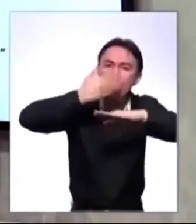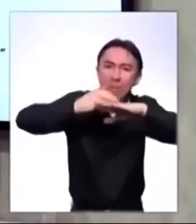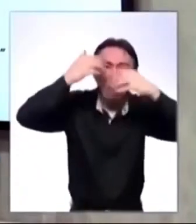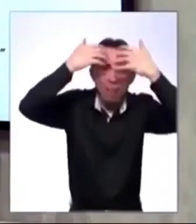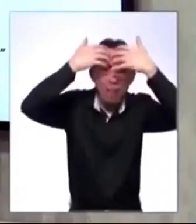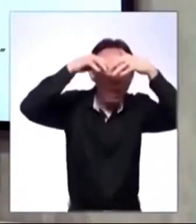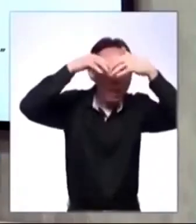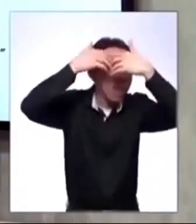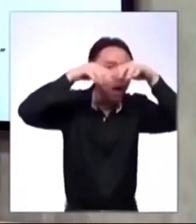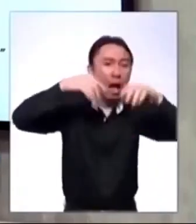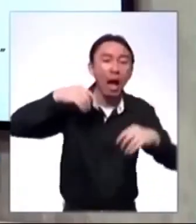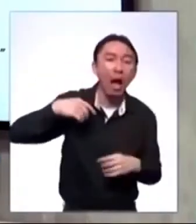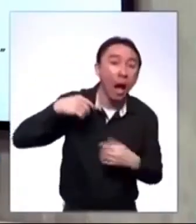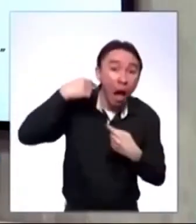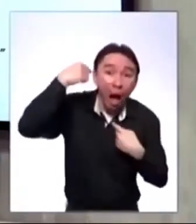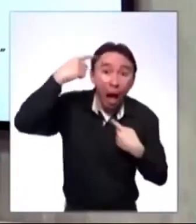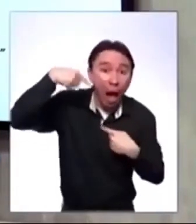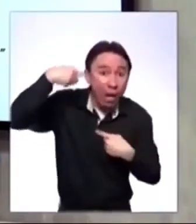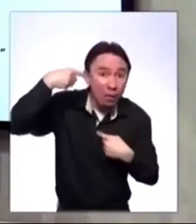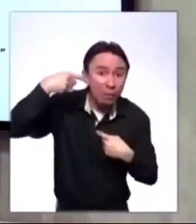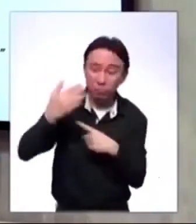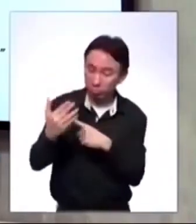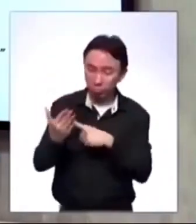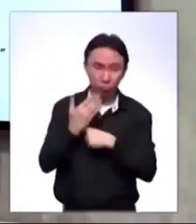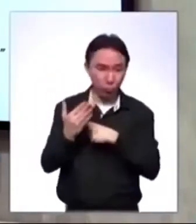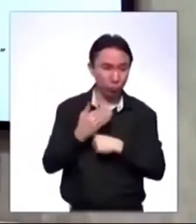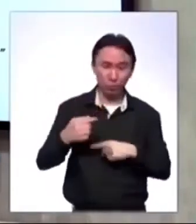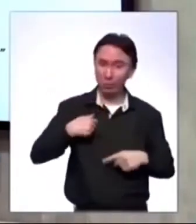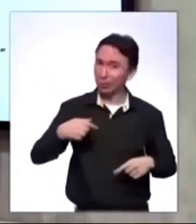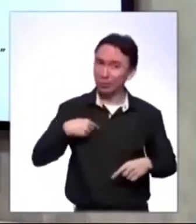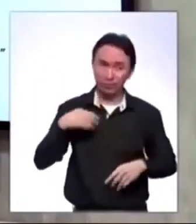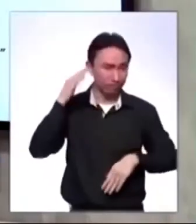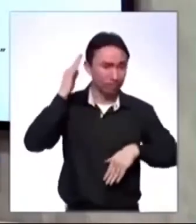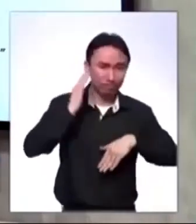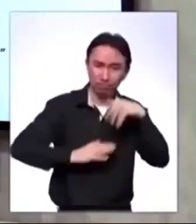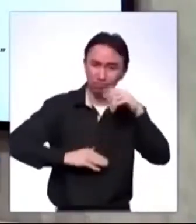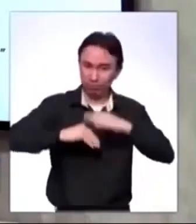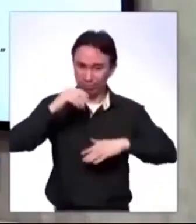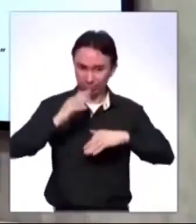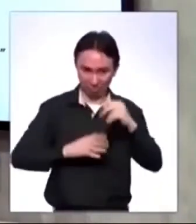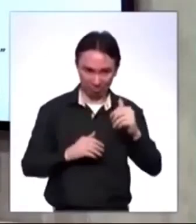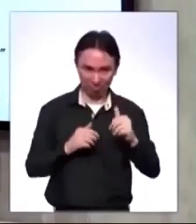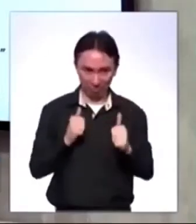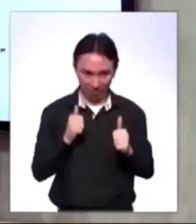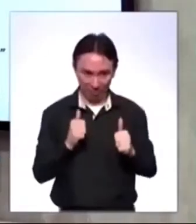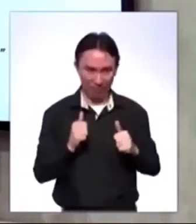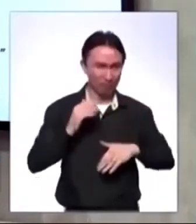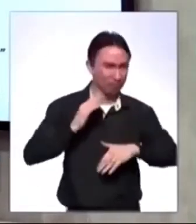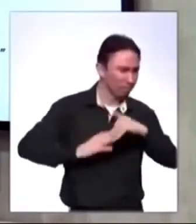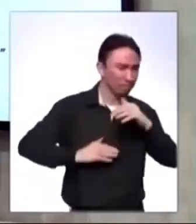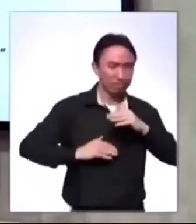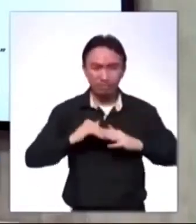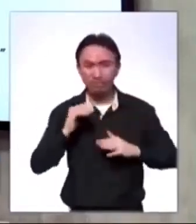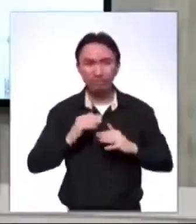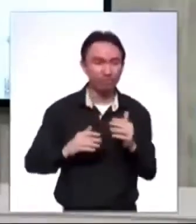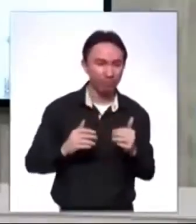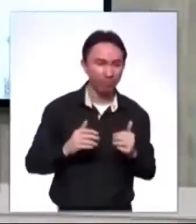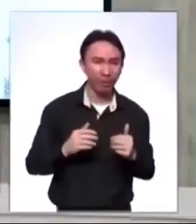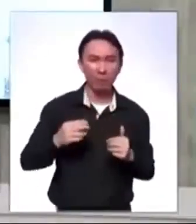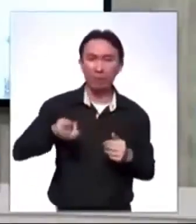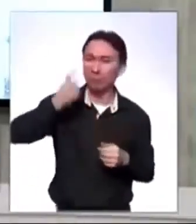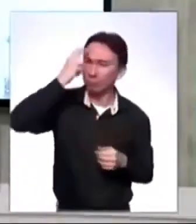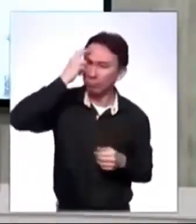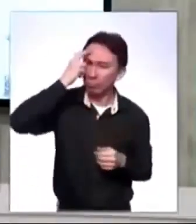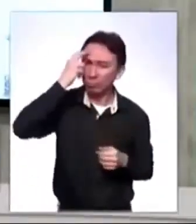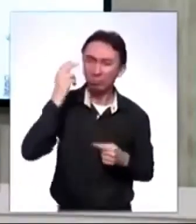humanos, tá certo? Para nos humanizar, para criar na gente delicadeza de alma, tá certo? E assim a gente consegue